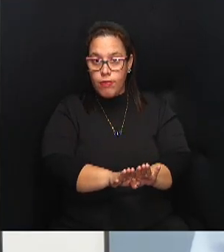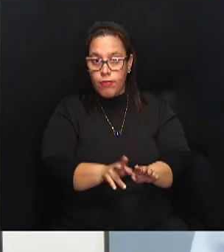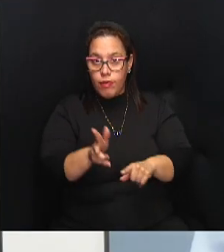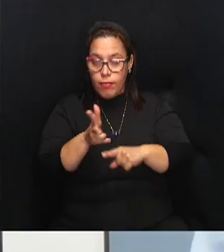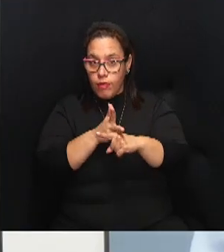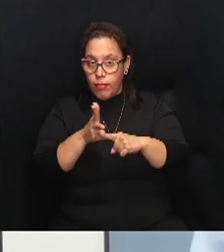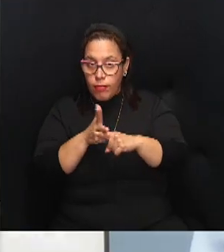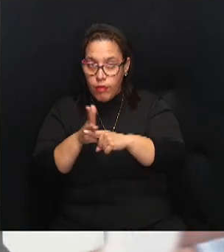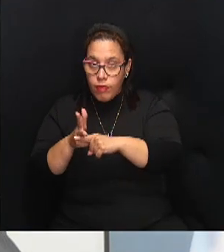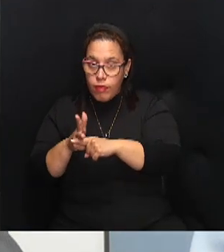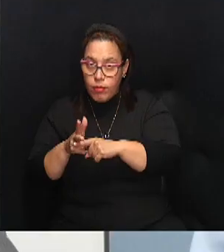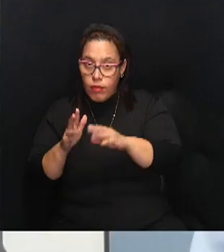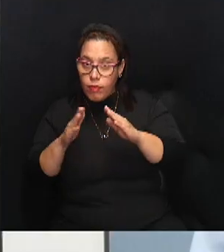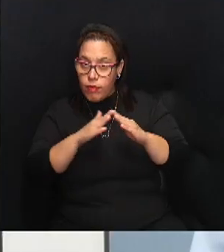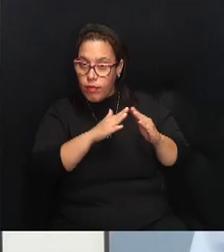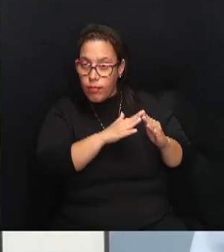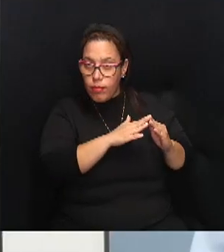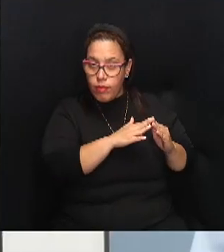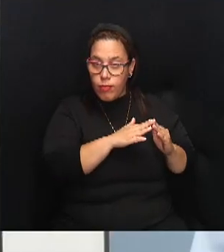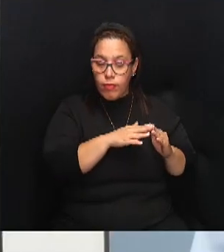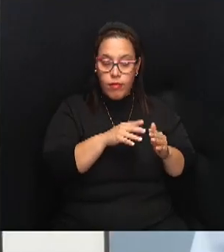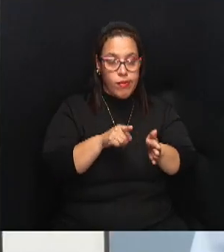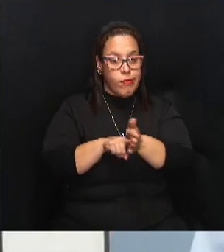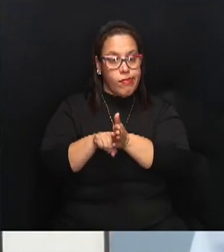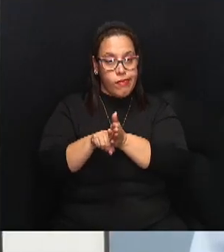de entrada da cidade, vamos fazer a